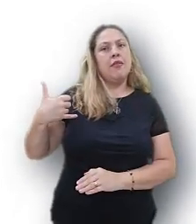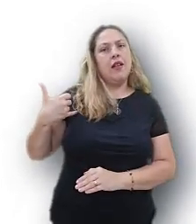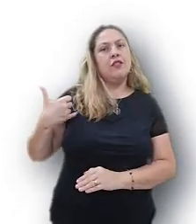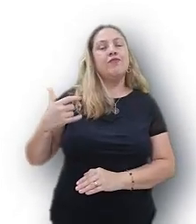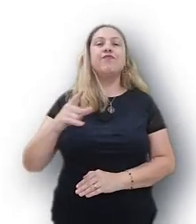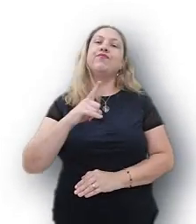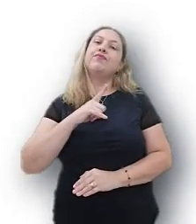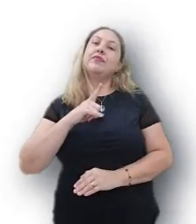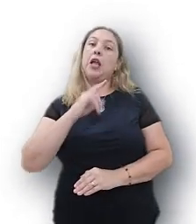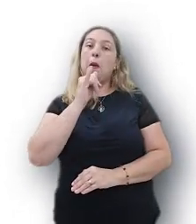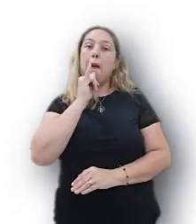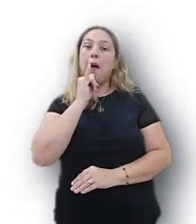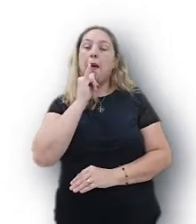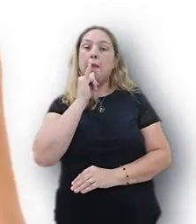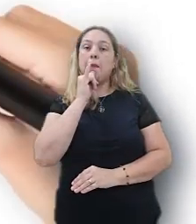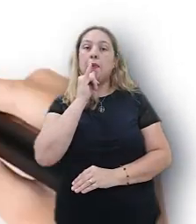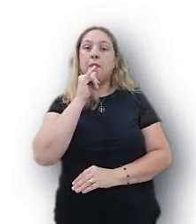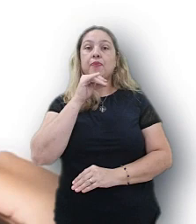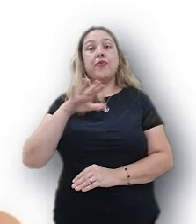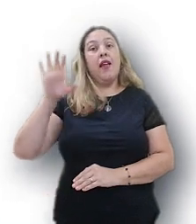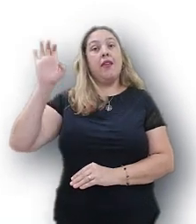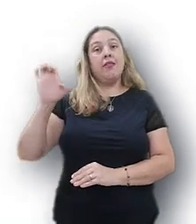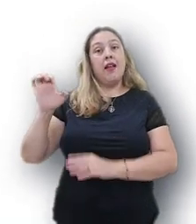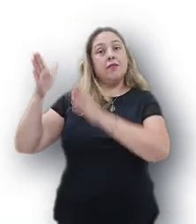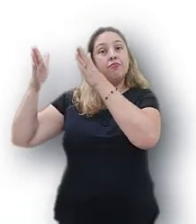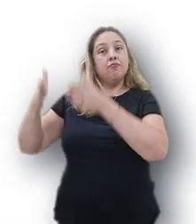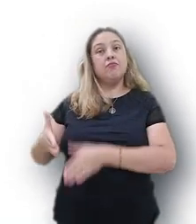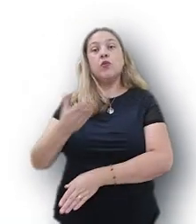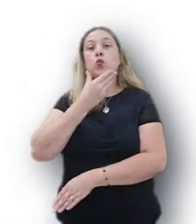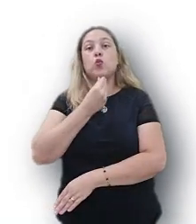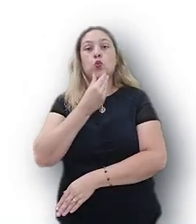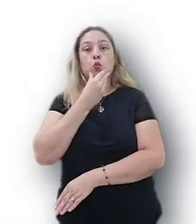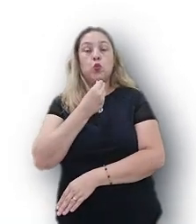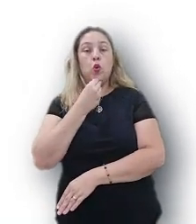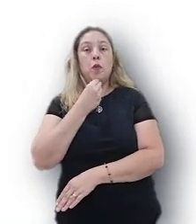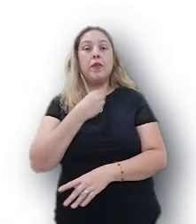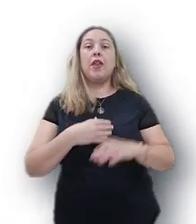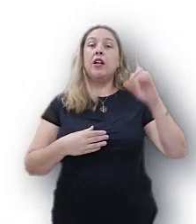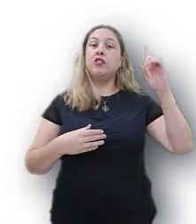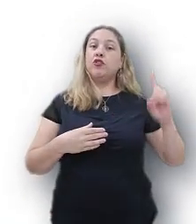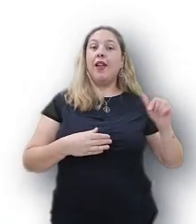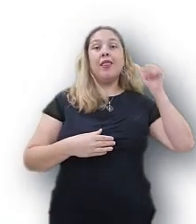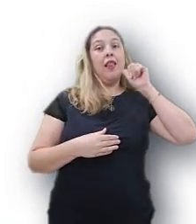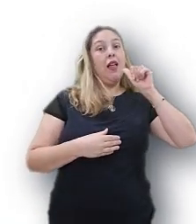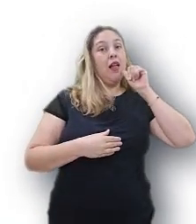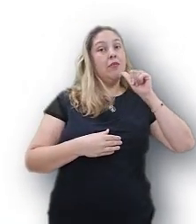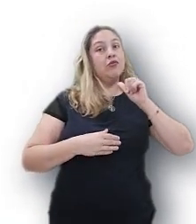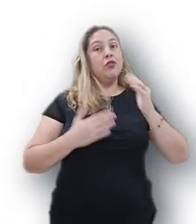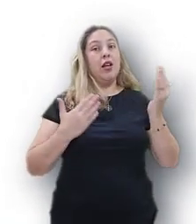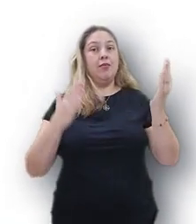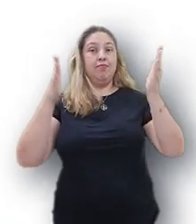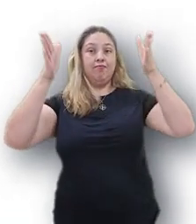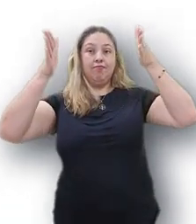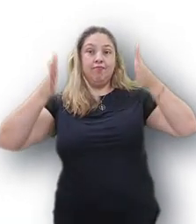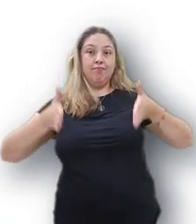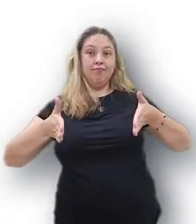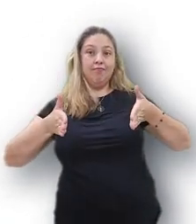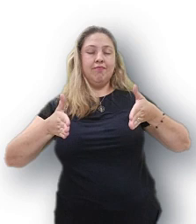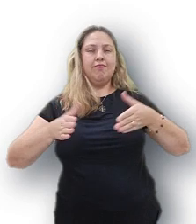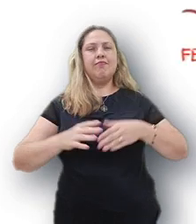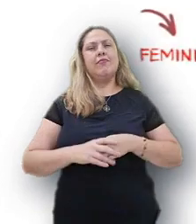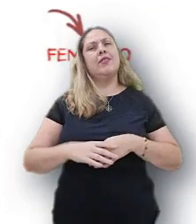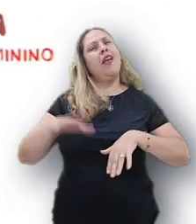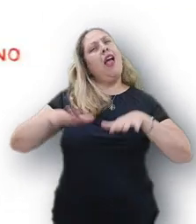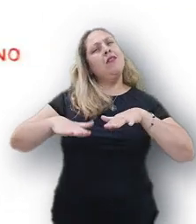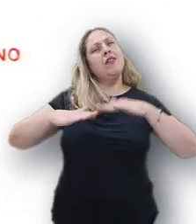população. No que tange ao gênero, a pirâmide etária se dispõe com o sexo masculino à esquerda